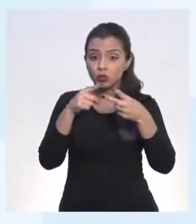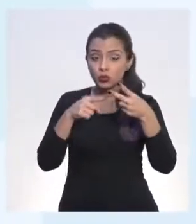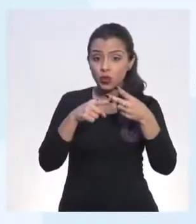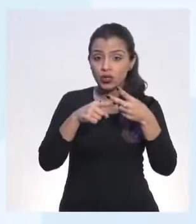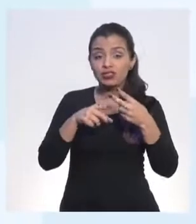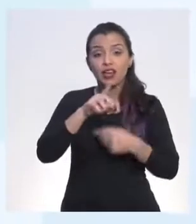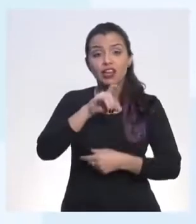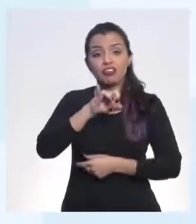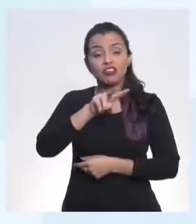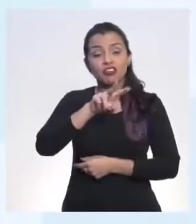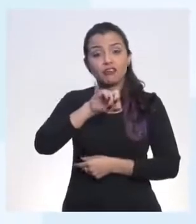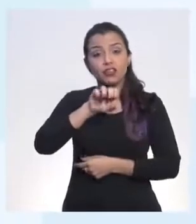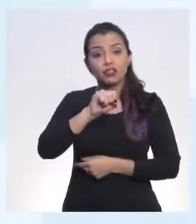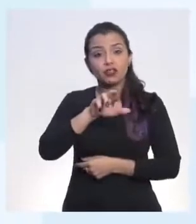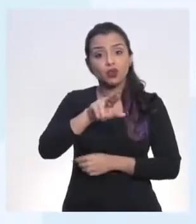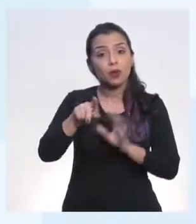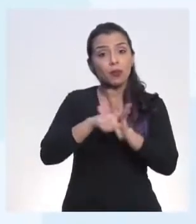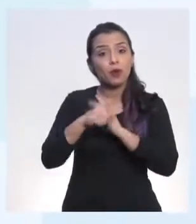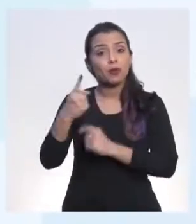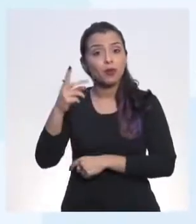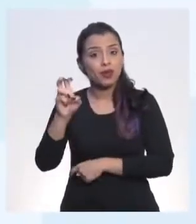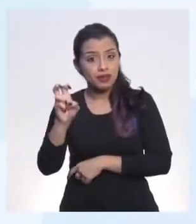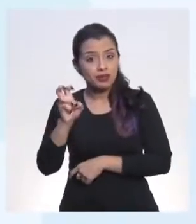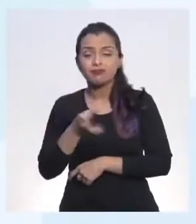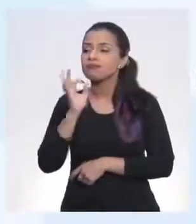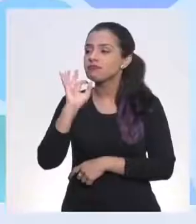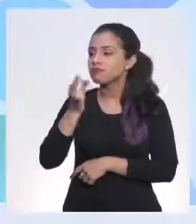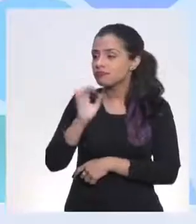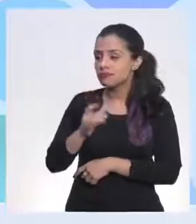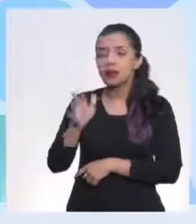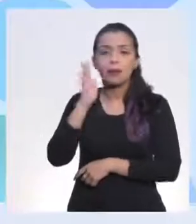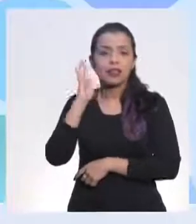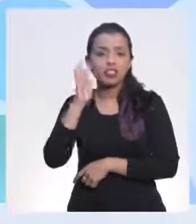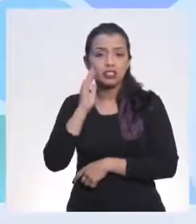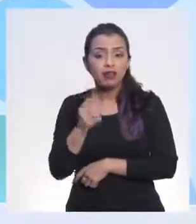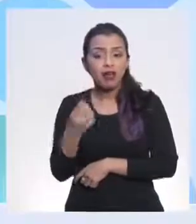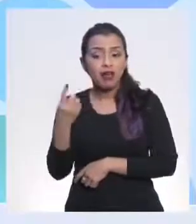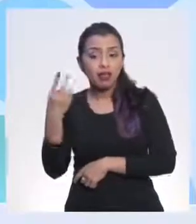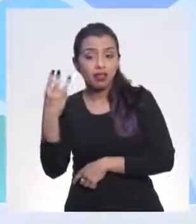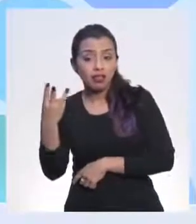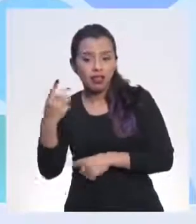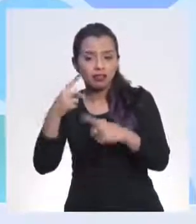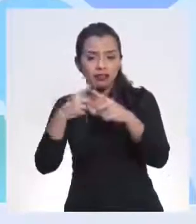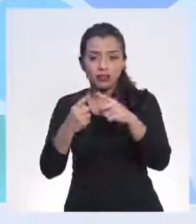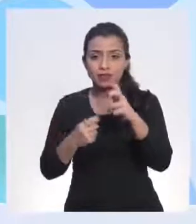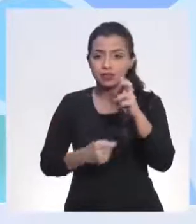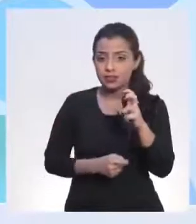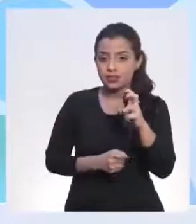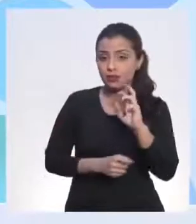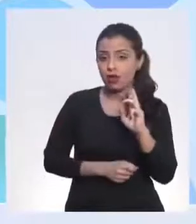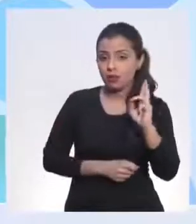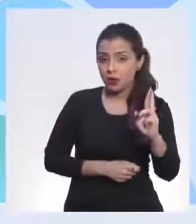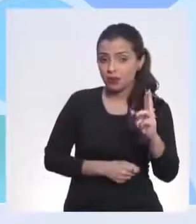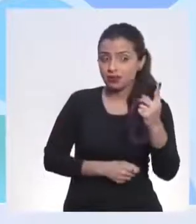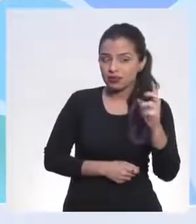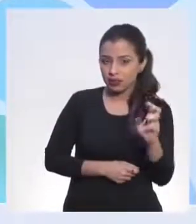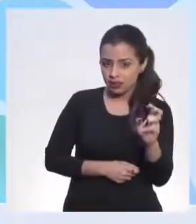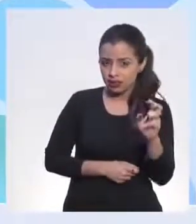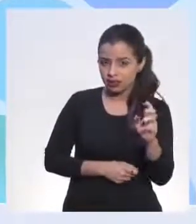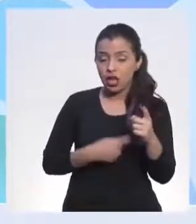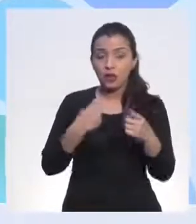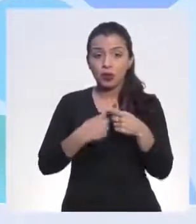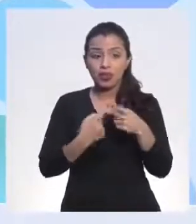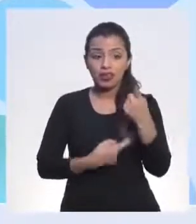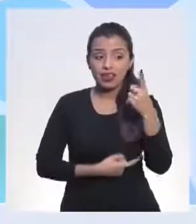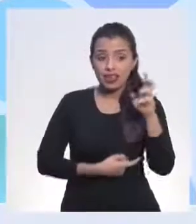15. Exato, até porque 3 vezes 5, 15. Então eu tenho, se eu pensar no 15 dividido por 3, é 5